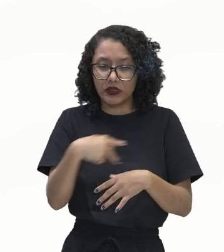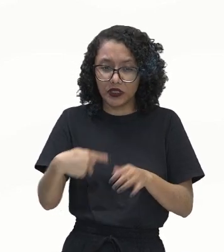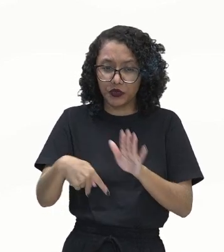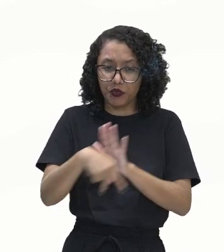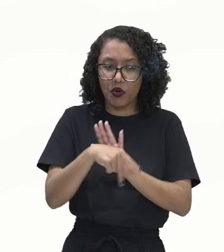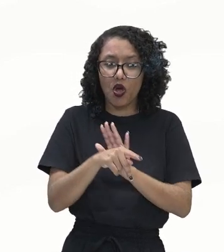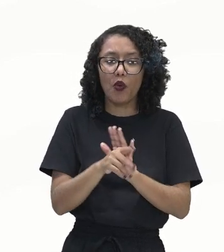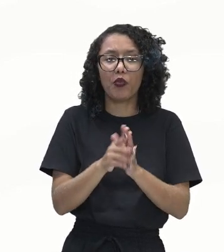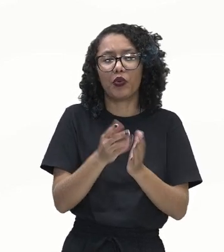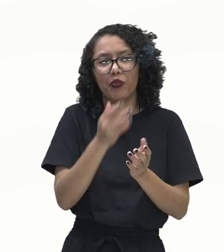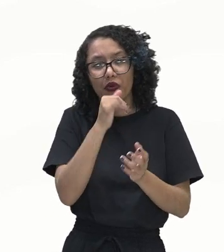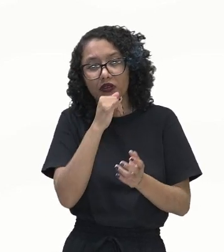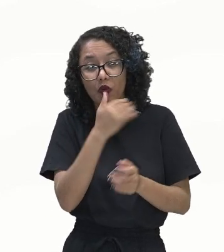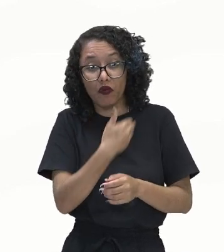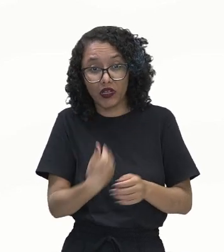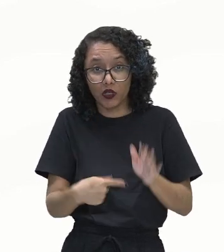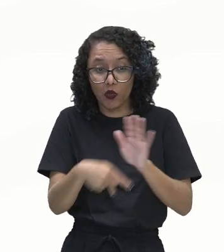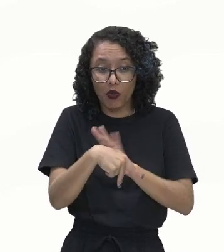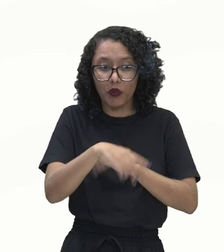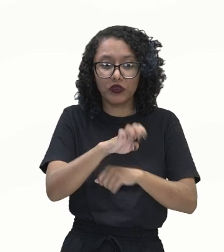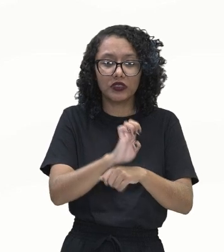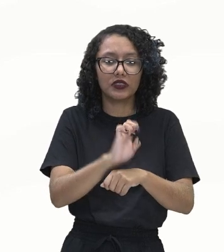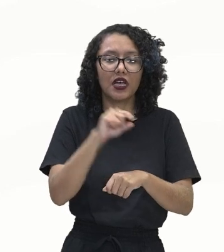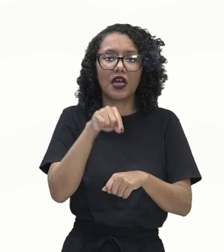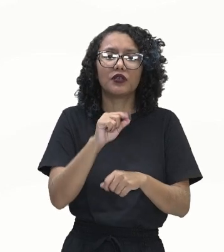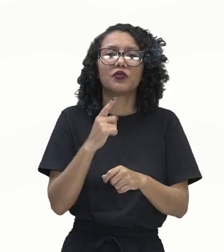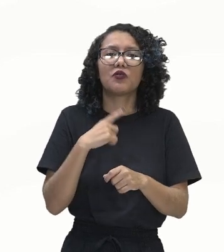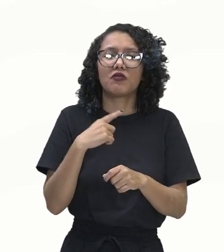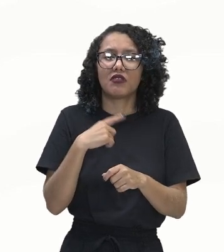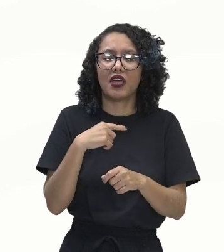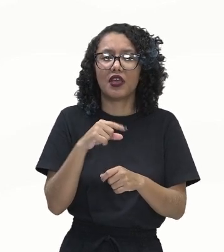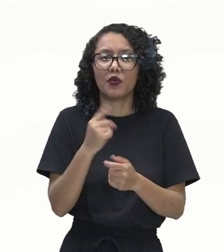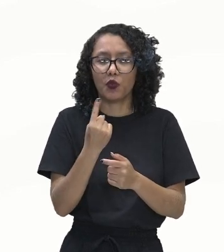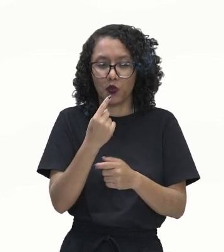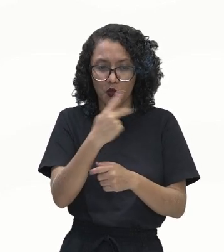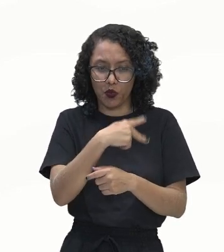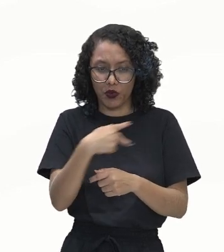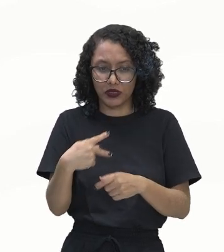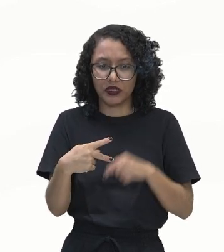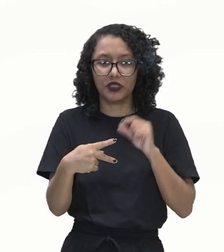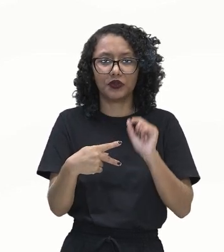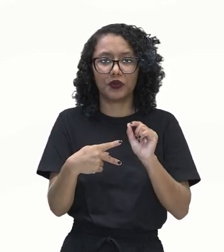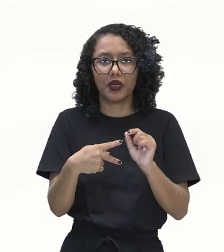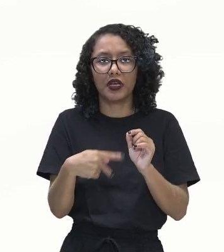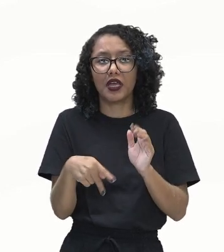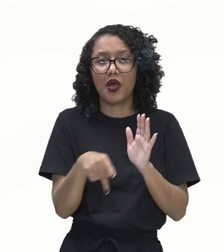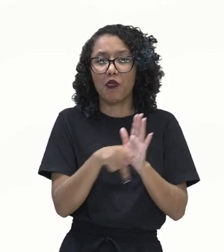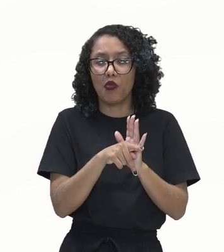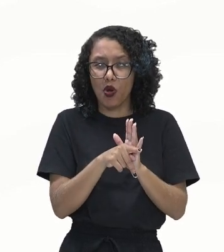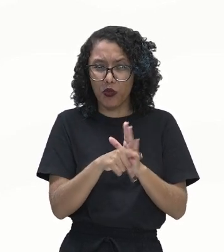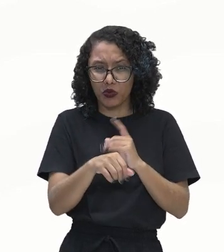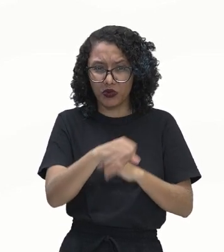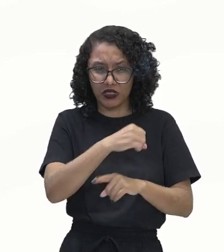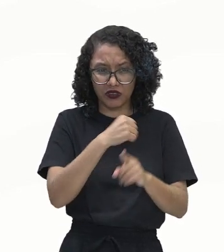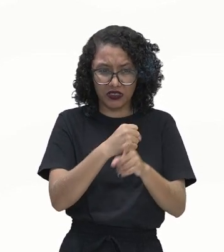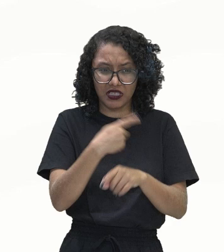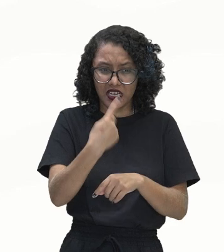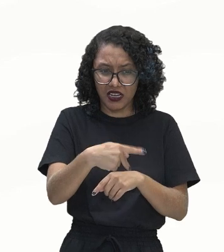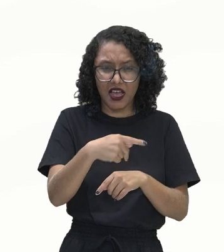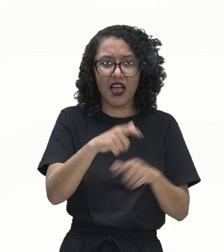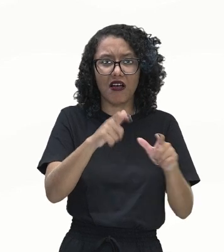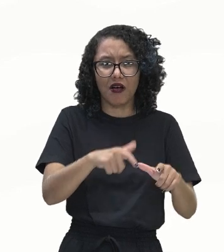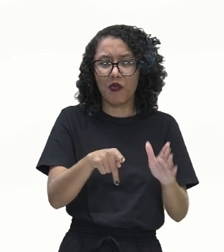ali o governador, ela vai receber um presidente de província que não fazia parte da sociedade local. Então, é alguém